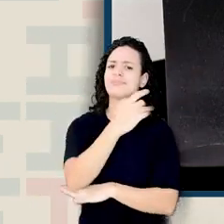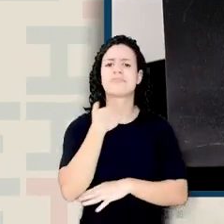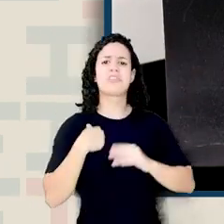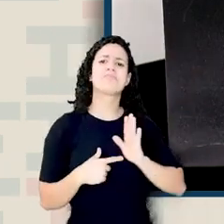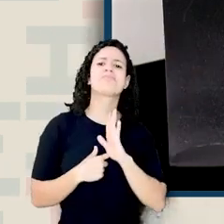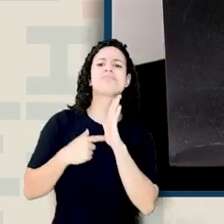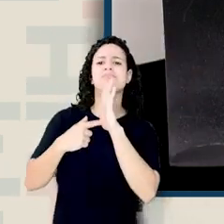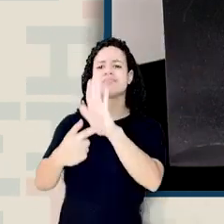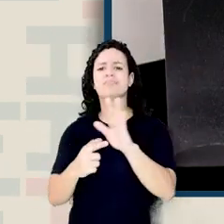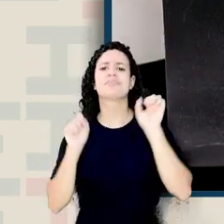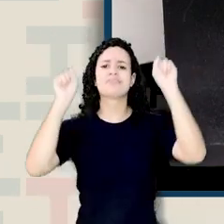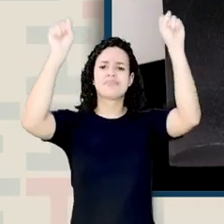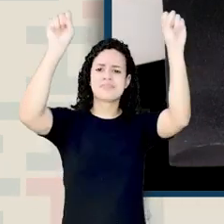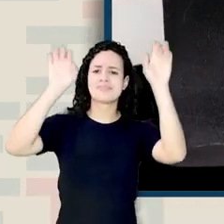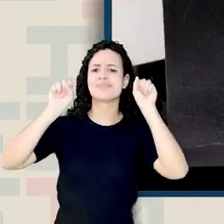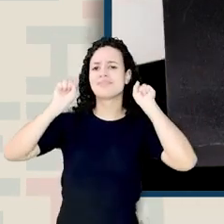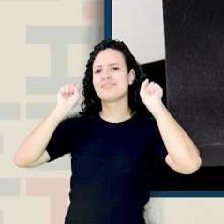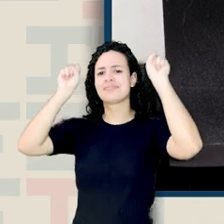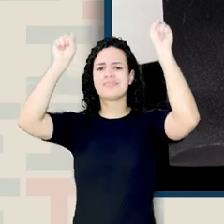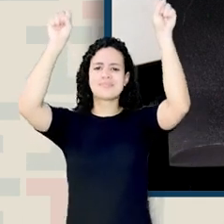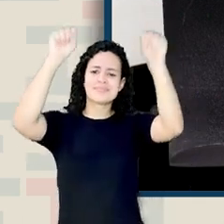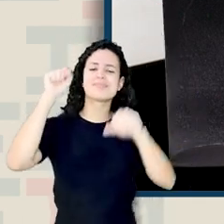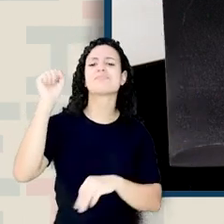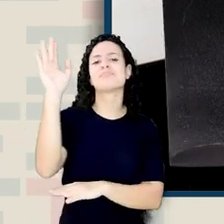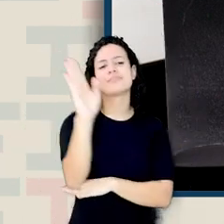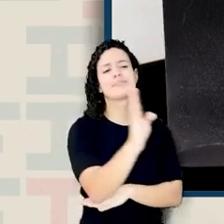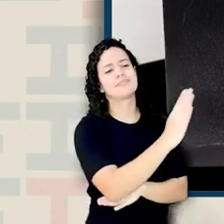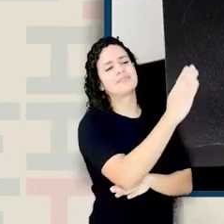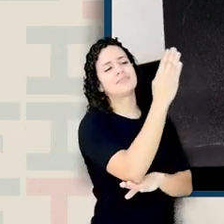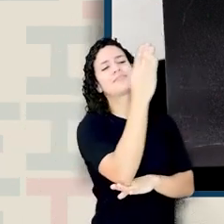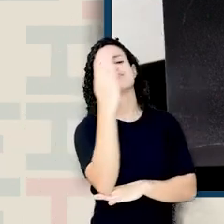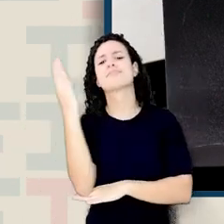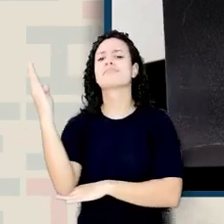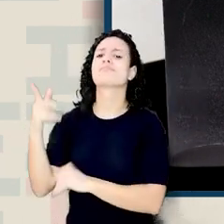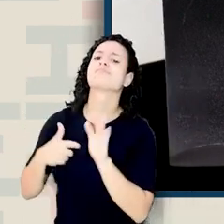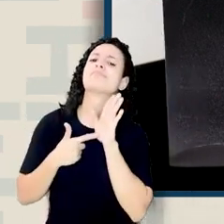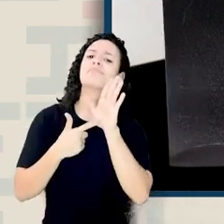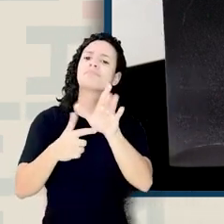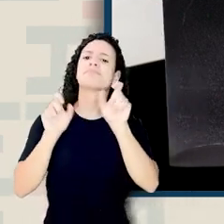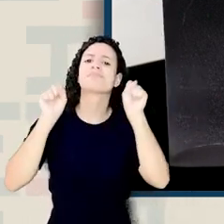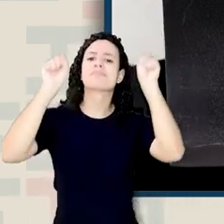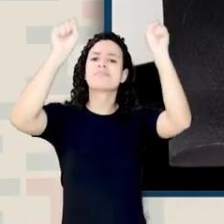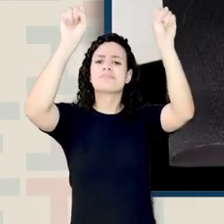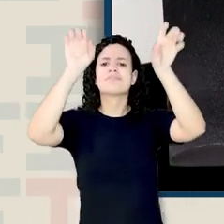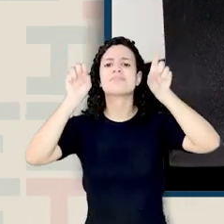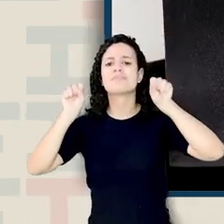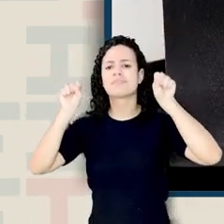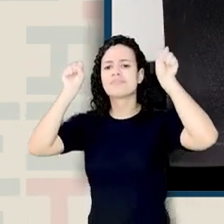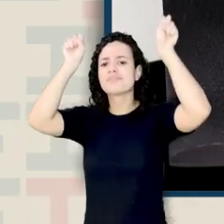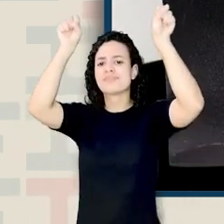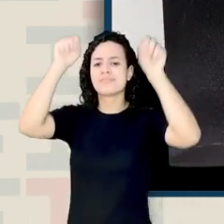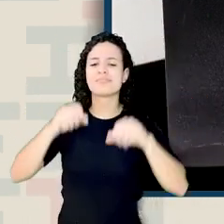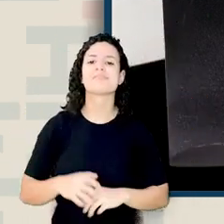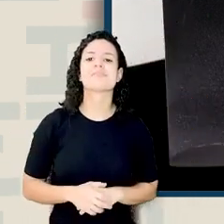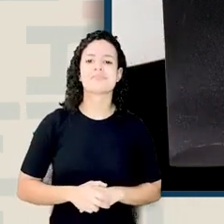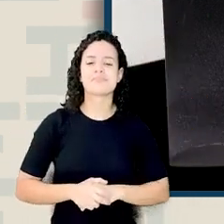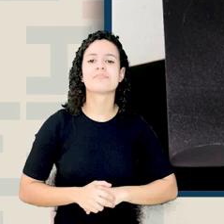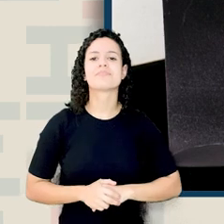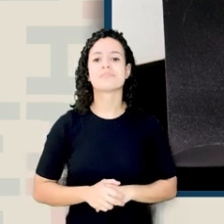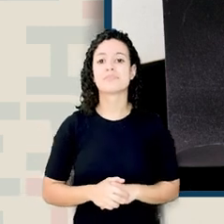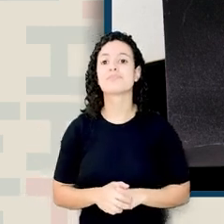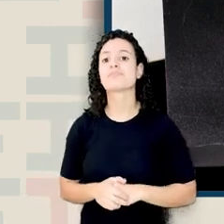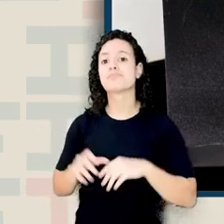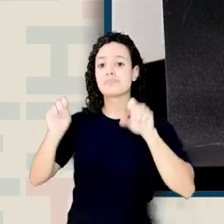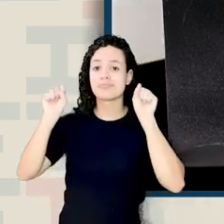vim me apresentar o Xangô, Xangô. Maracatu solá, eu vim me apresentar o Xangô, Xangô.